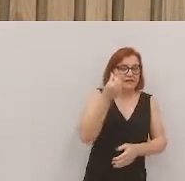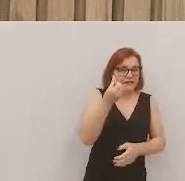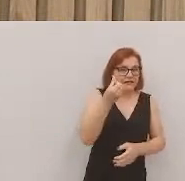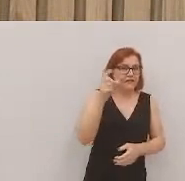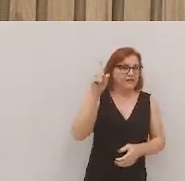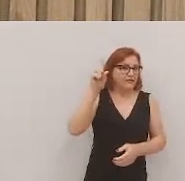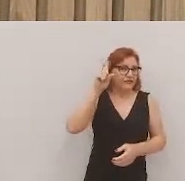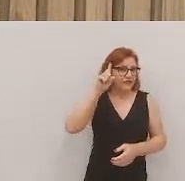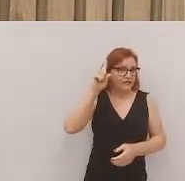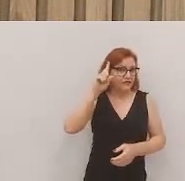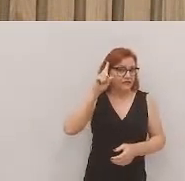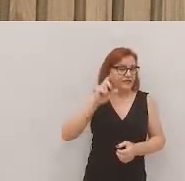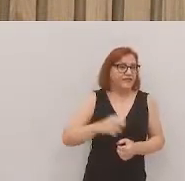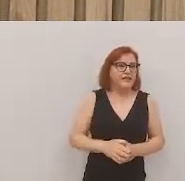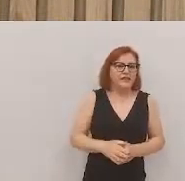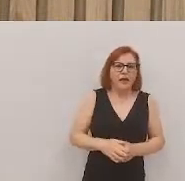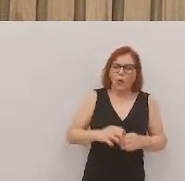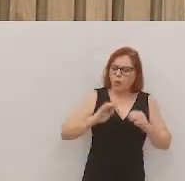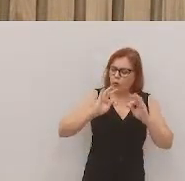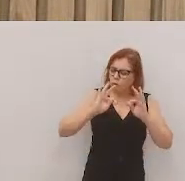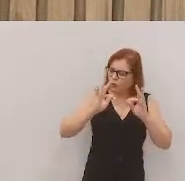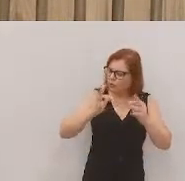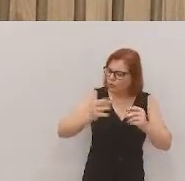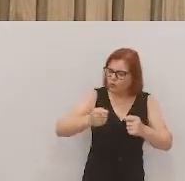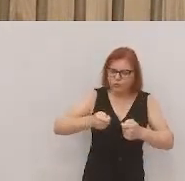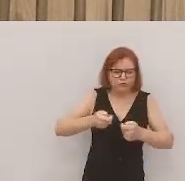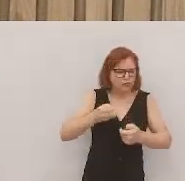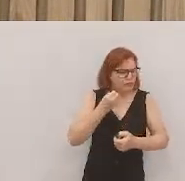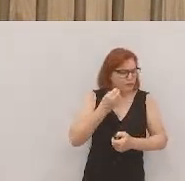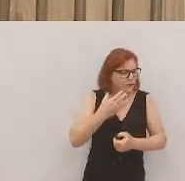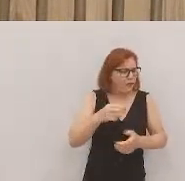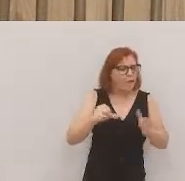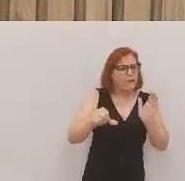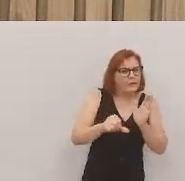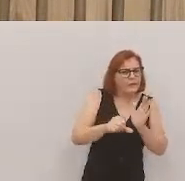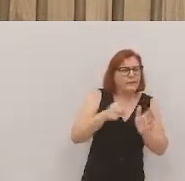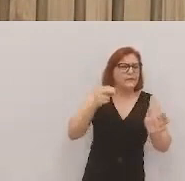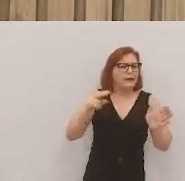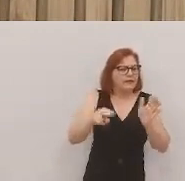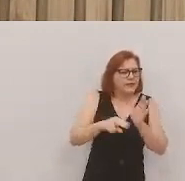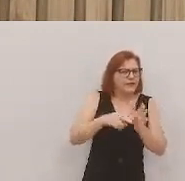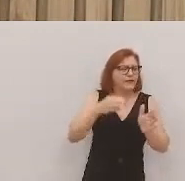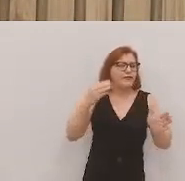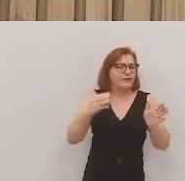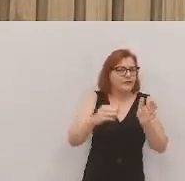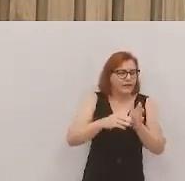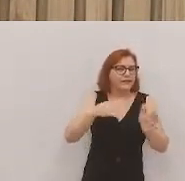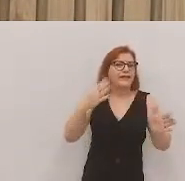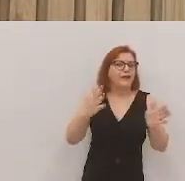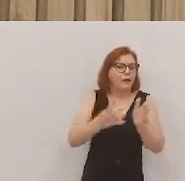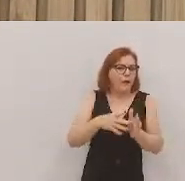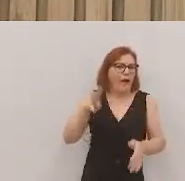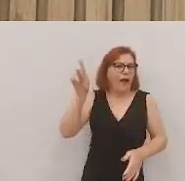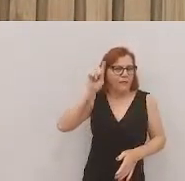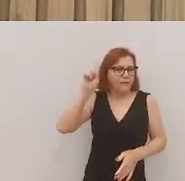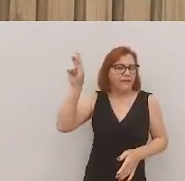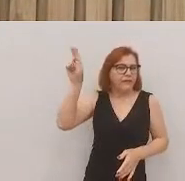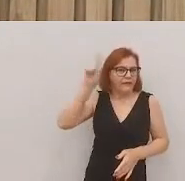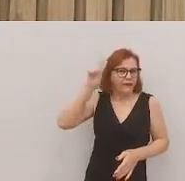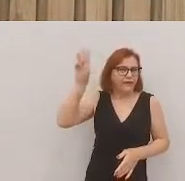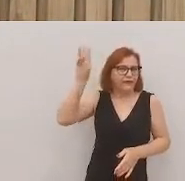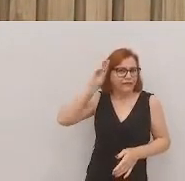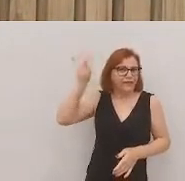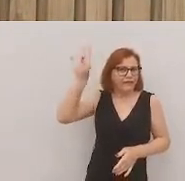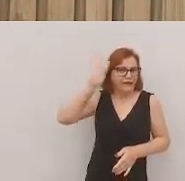bom. Era bom, né? No primeiro dia, segundo dia, terceiro dia, quarto dia, quinto dia, no